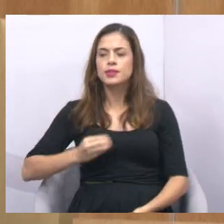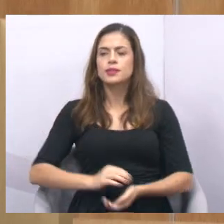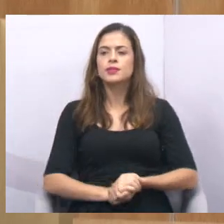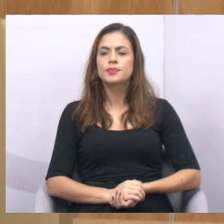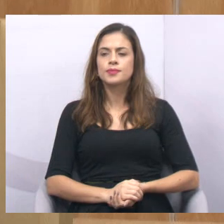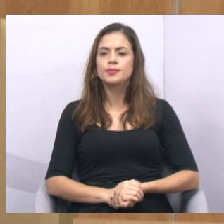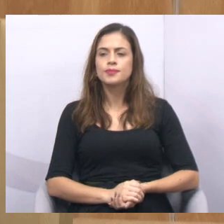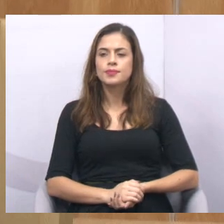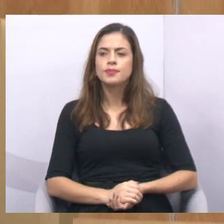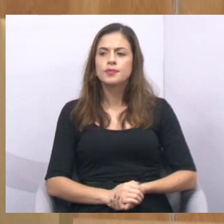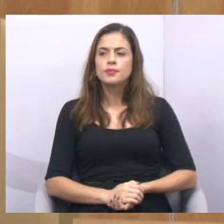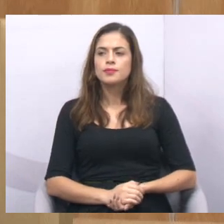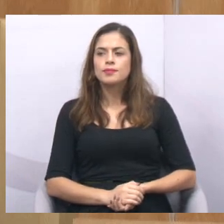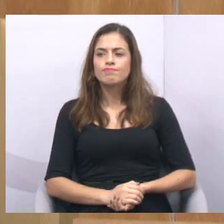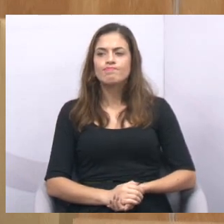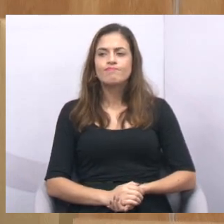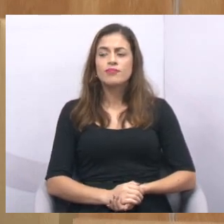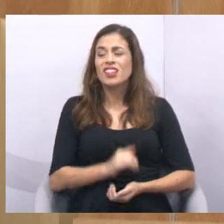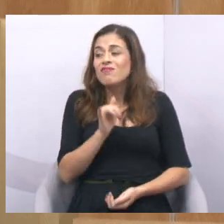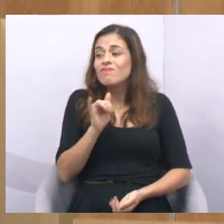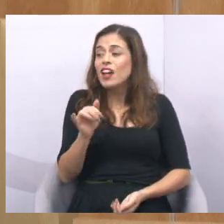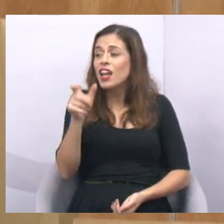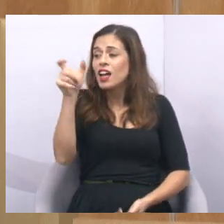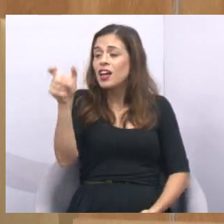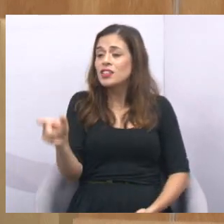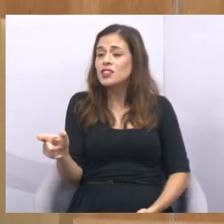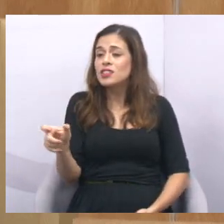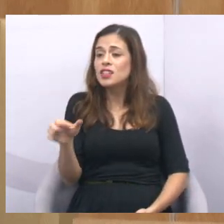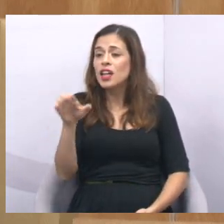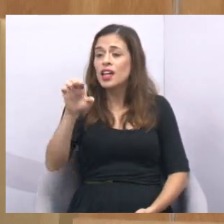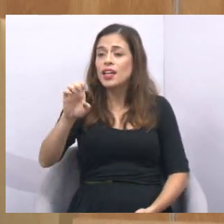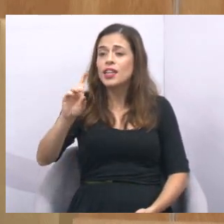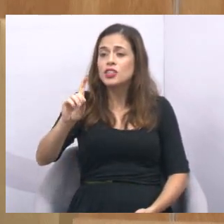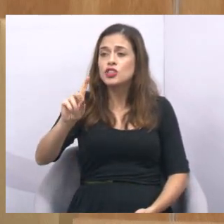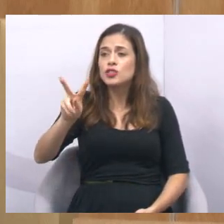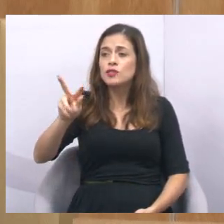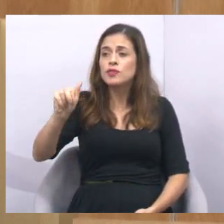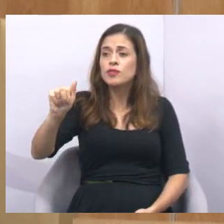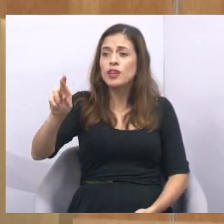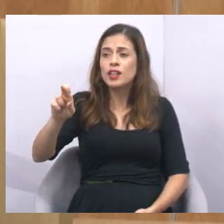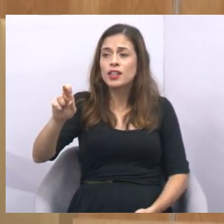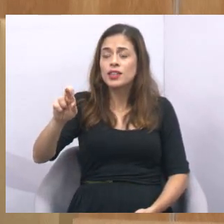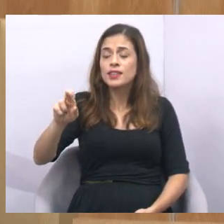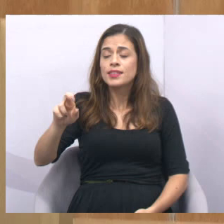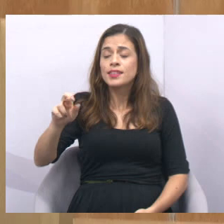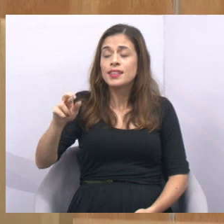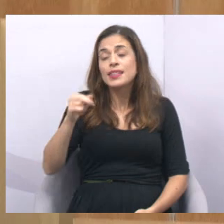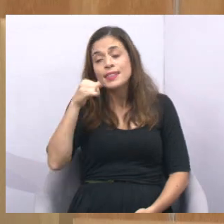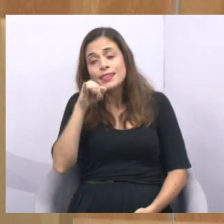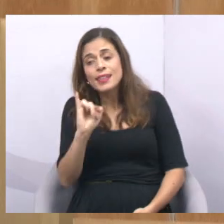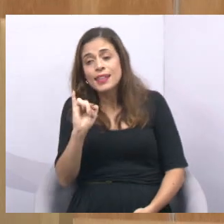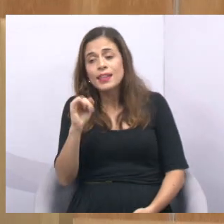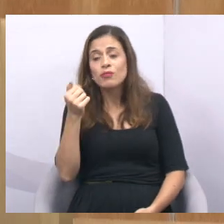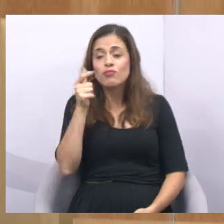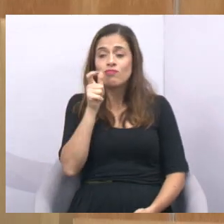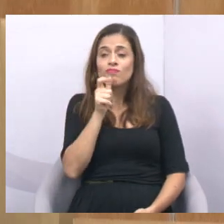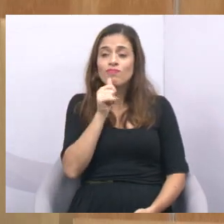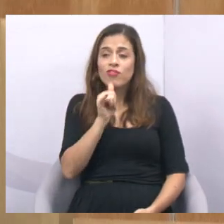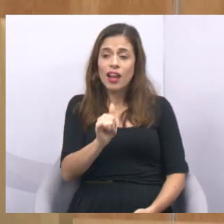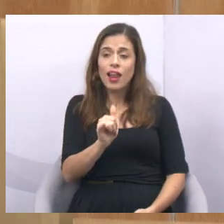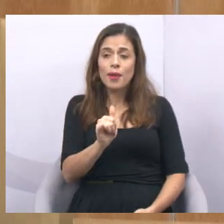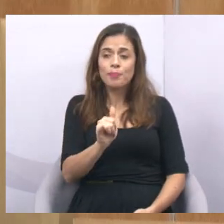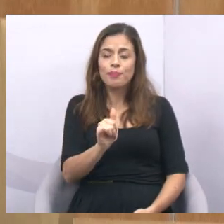Não tem como falar do Edivar Simões se a gente não falar do esporte no seu contexto mais amplo. O esporte hoje, ele